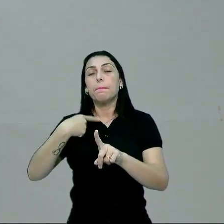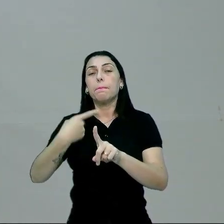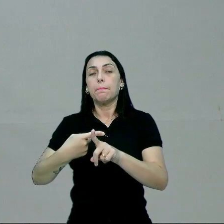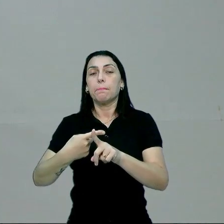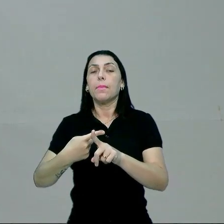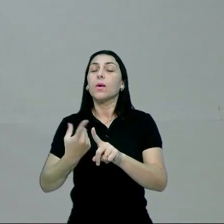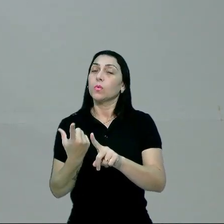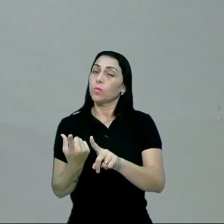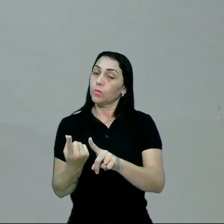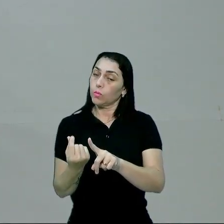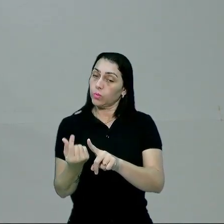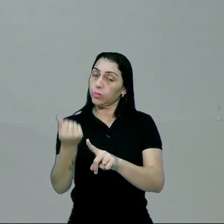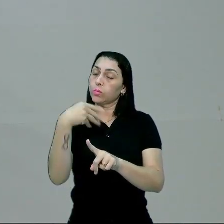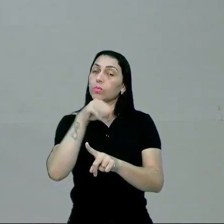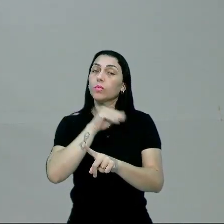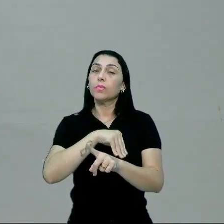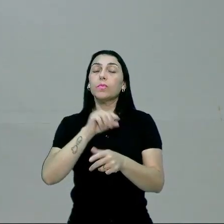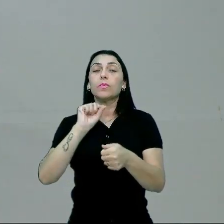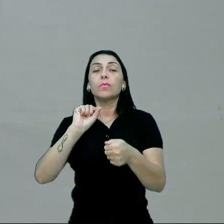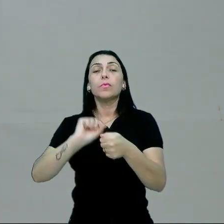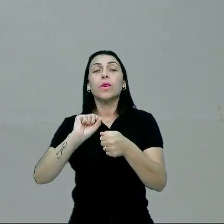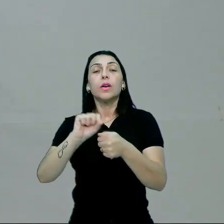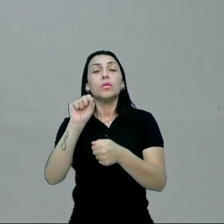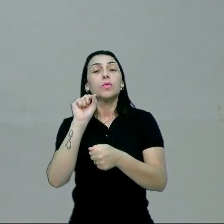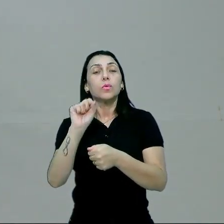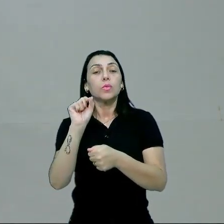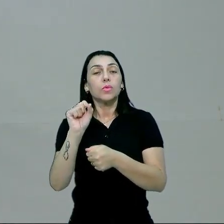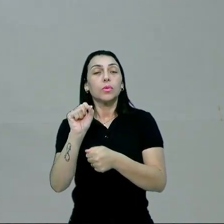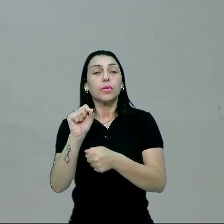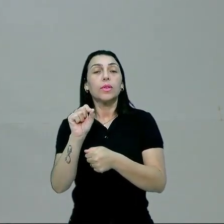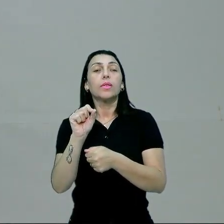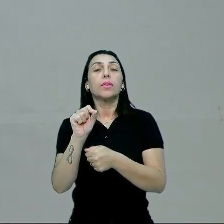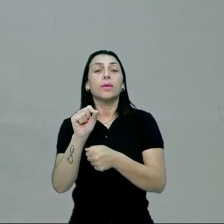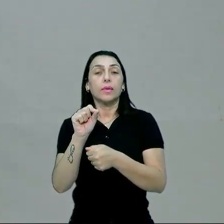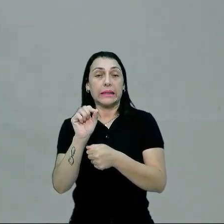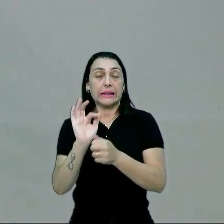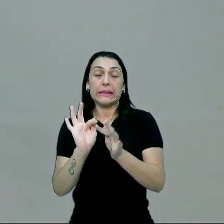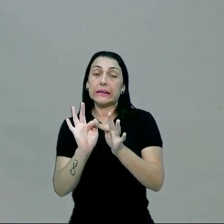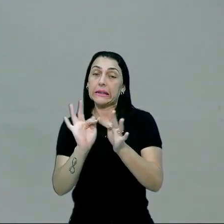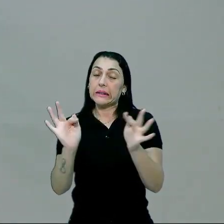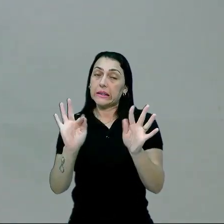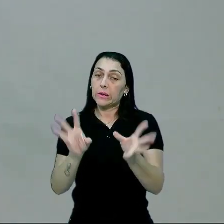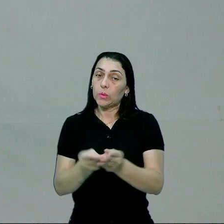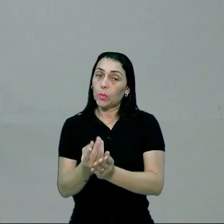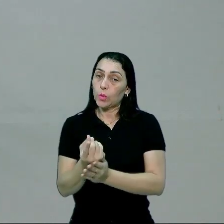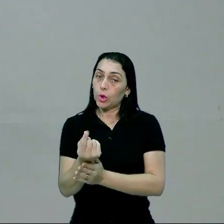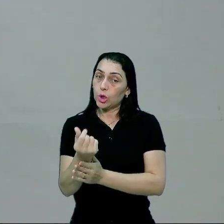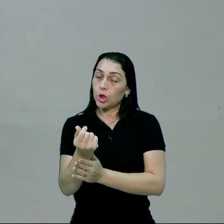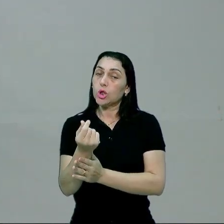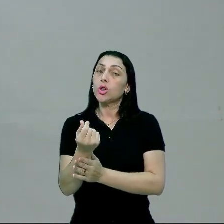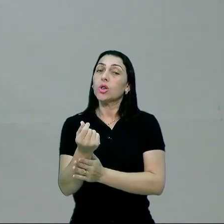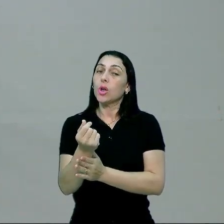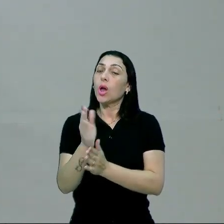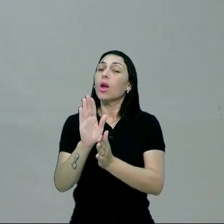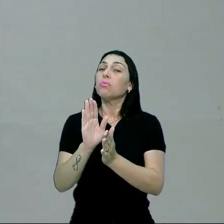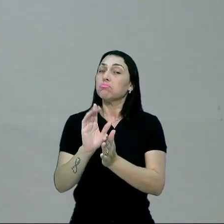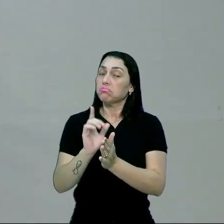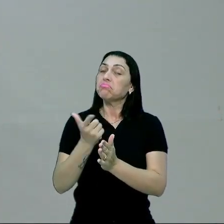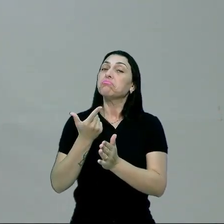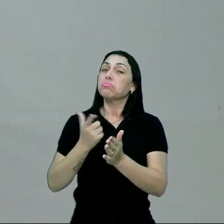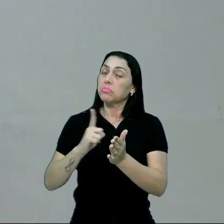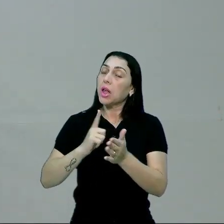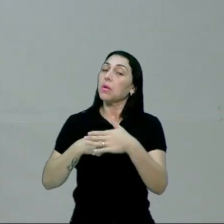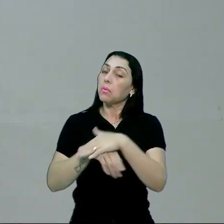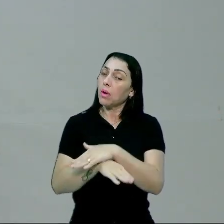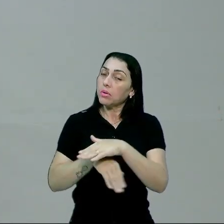uma rentabilidade que faz com que, digamos assim, colocando de uma maneira bem simplista, o dinheiro sobre, então essa